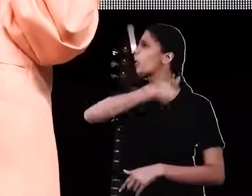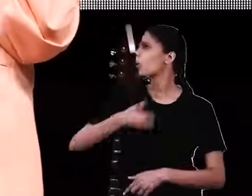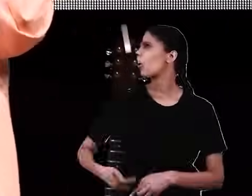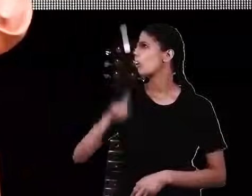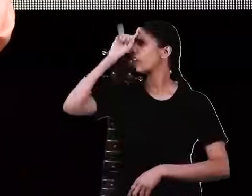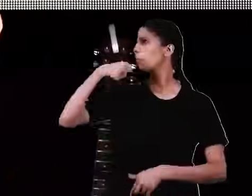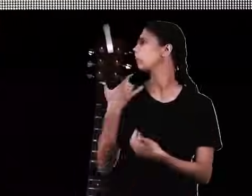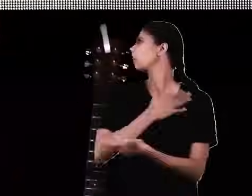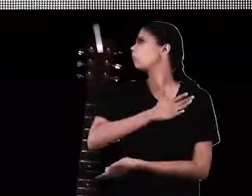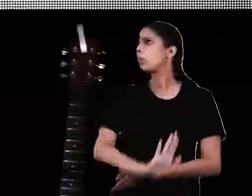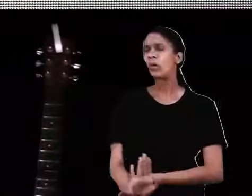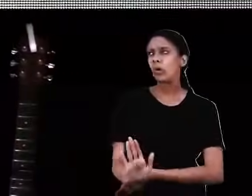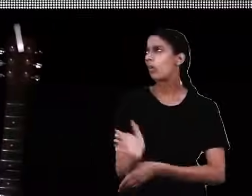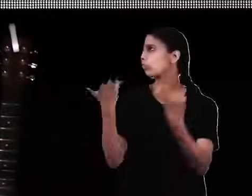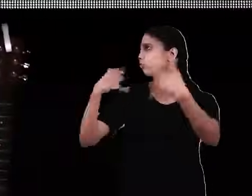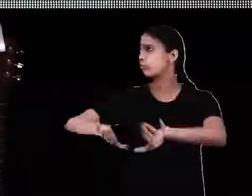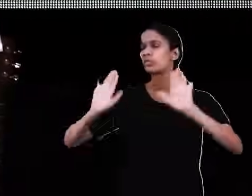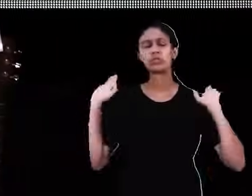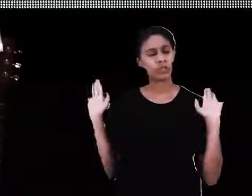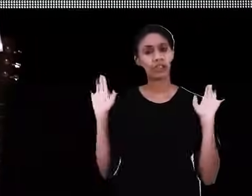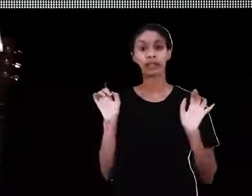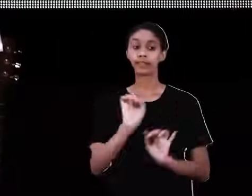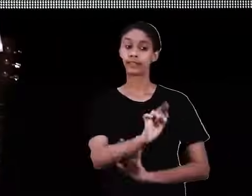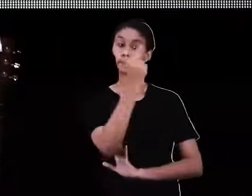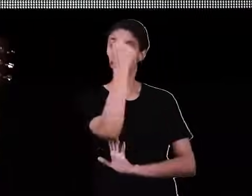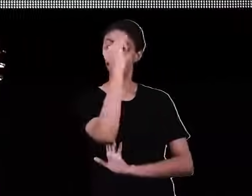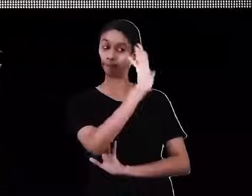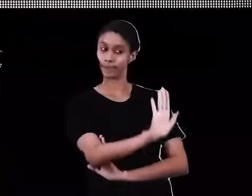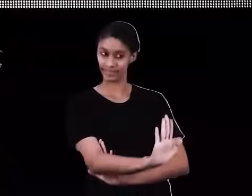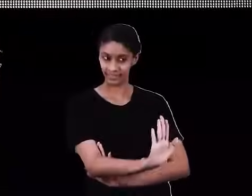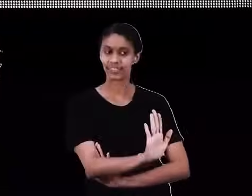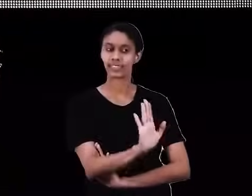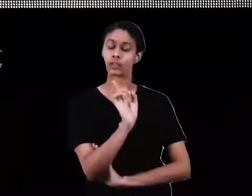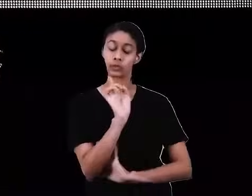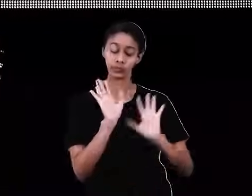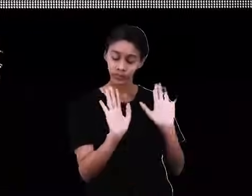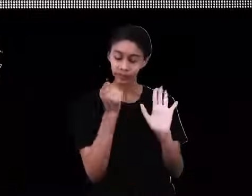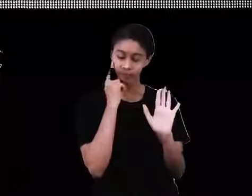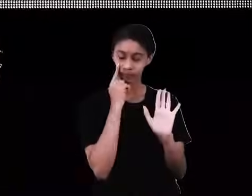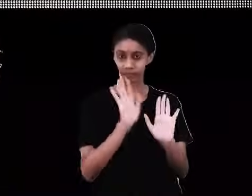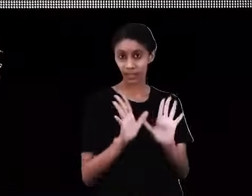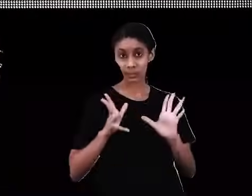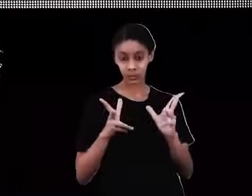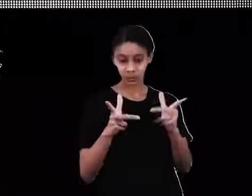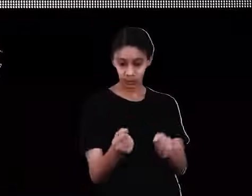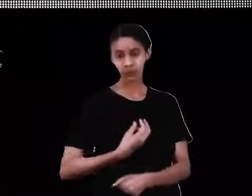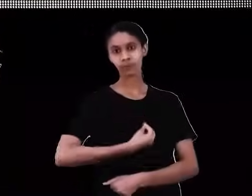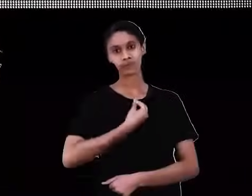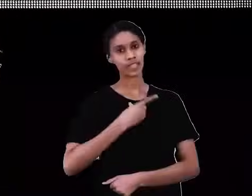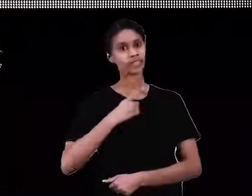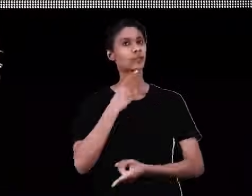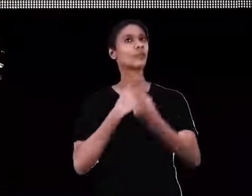governar, nunca gostei de mandar, não quero mandar. Pensa bem, amiga, não é bem assim não. Todo mundo na vida nasce